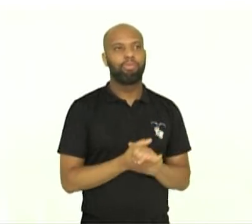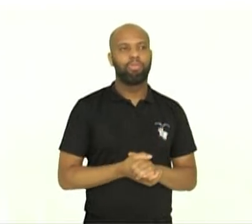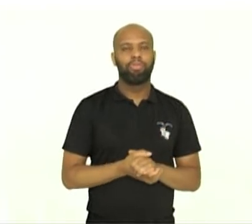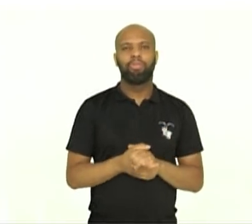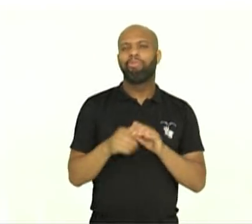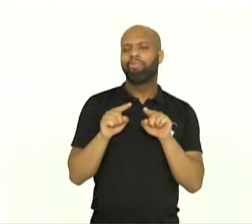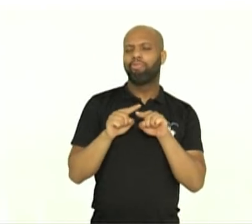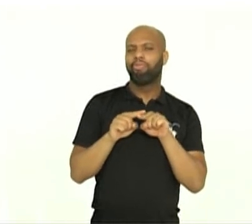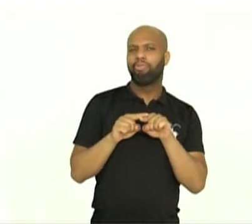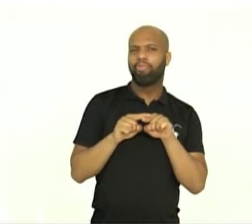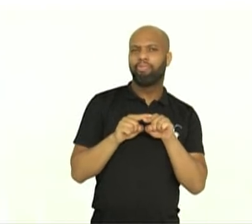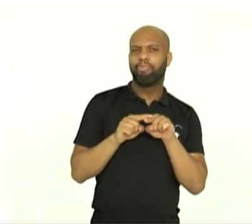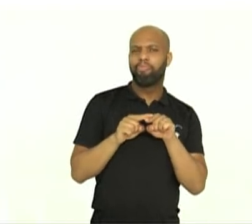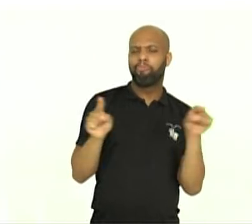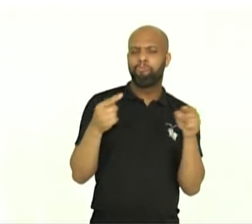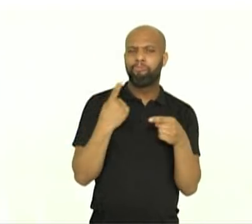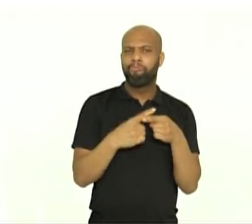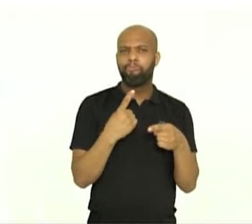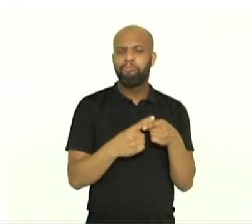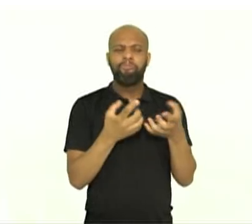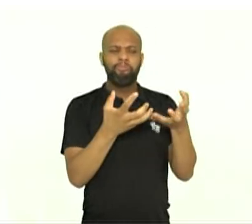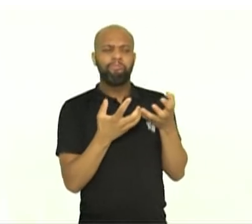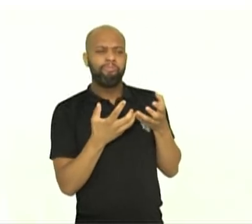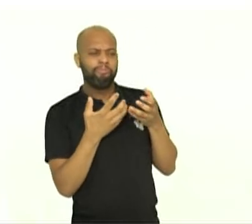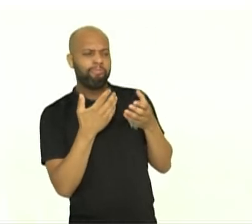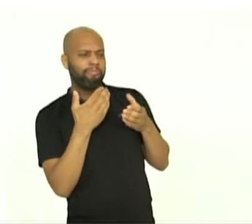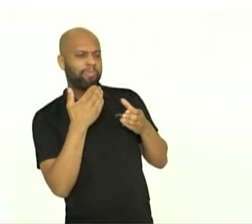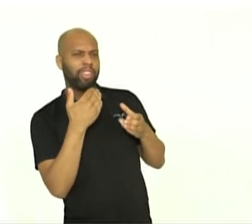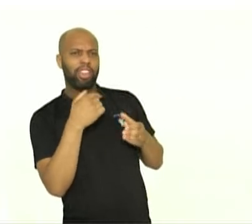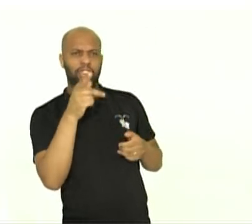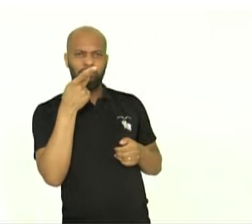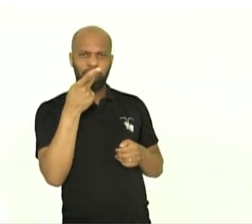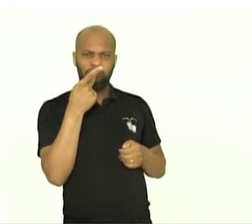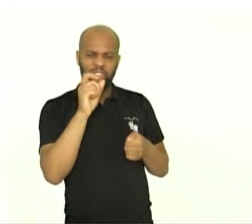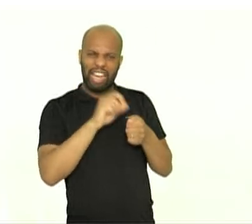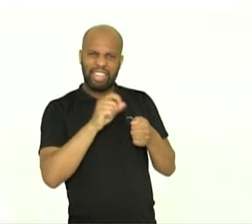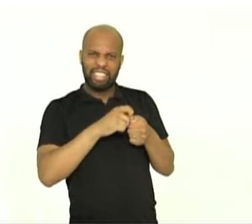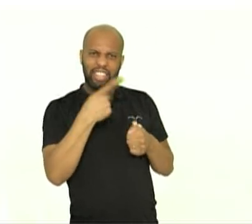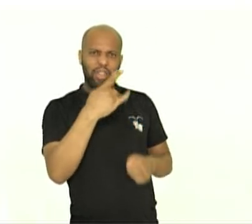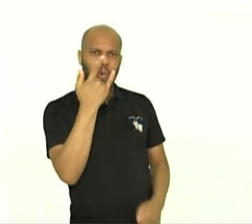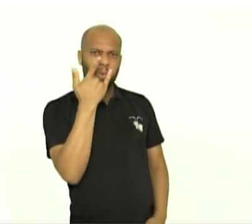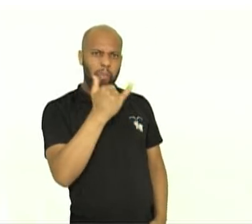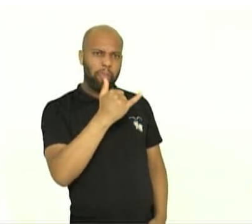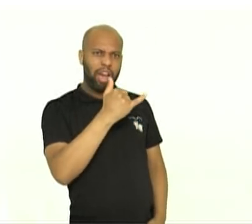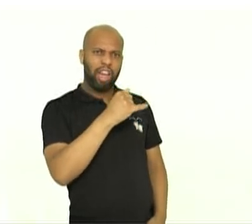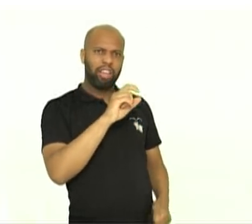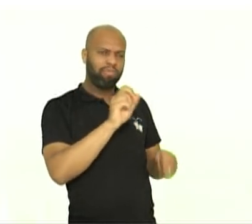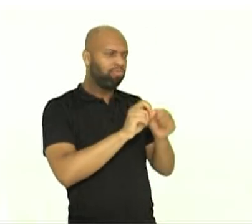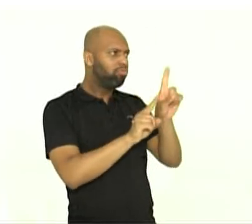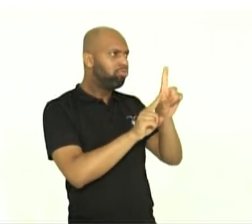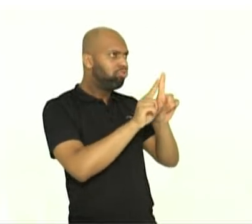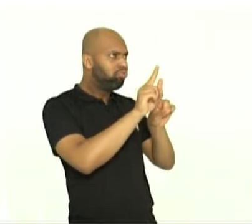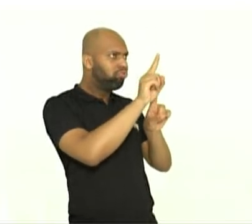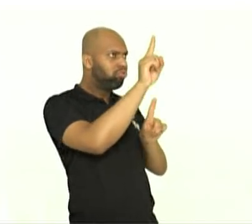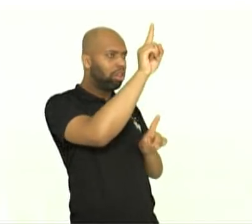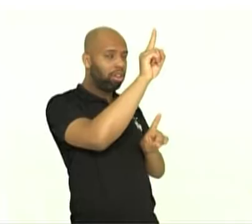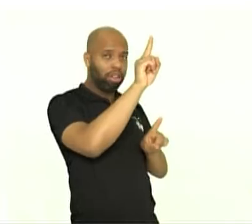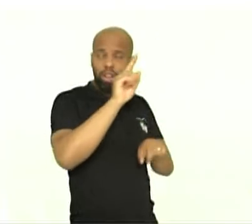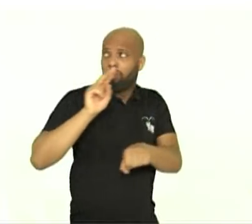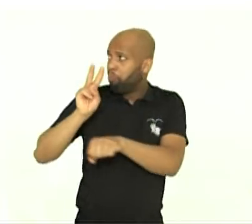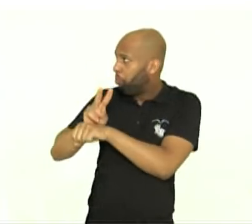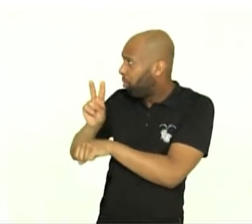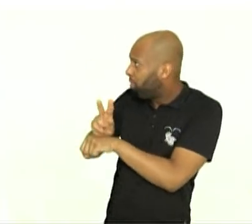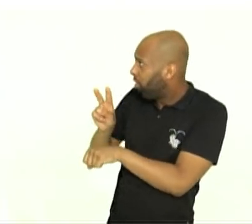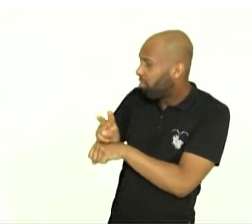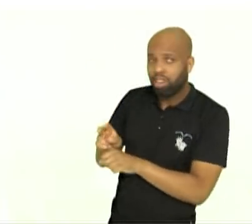por que quer mandar seu pai para o espaço? Para proteger o papai. Se algo acontecesse com